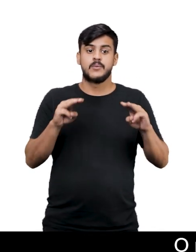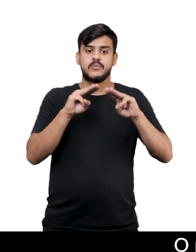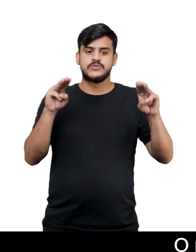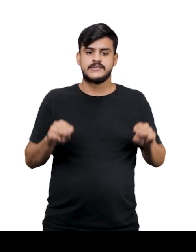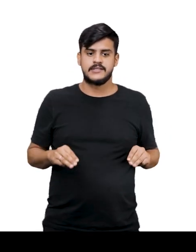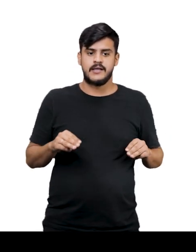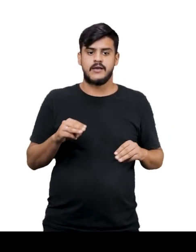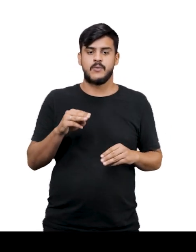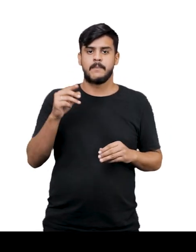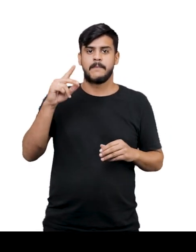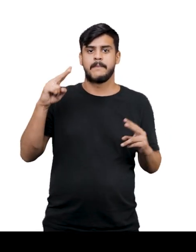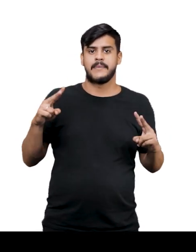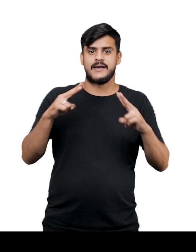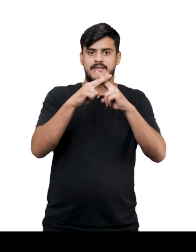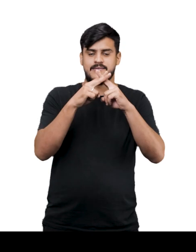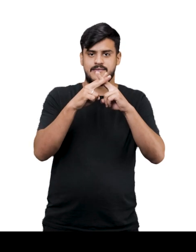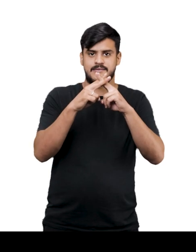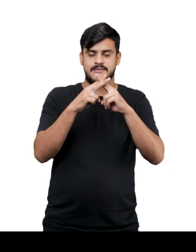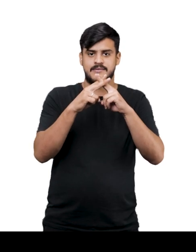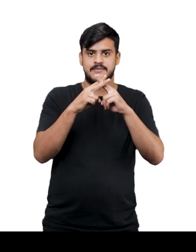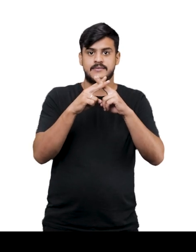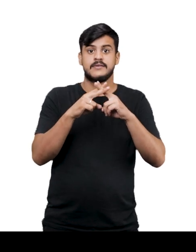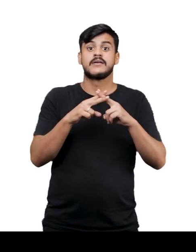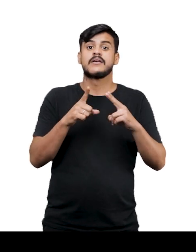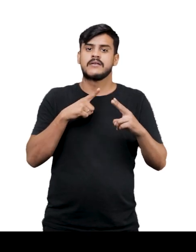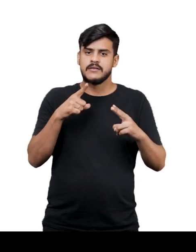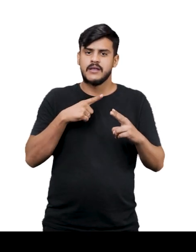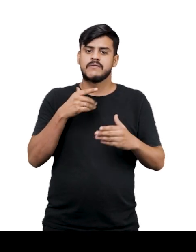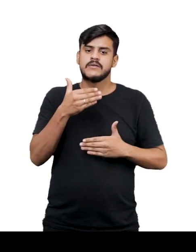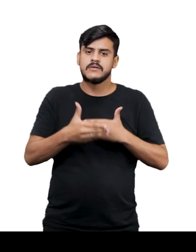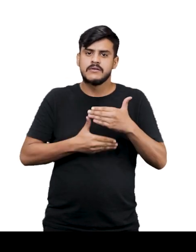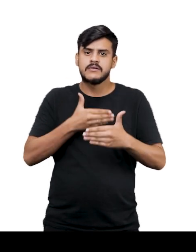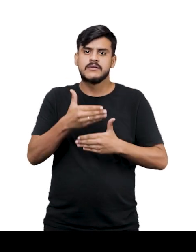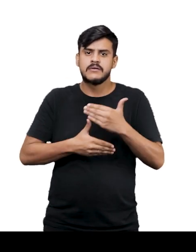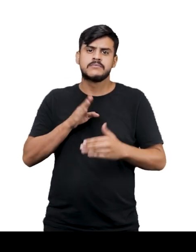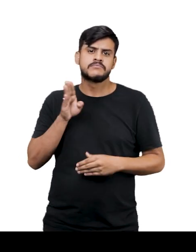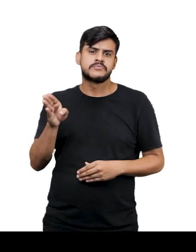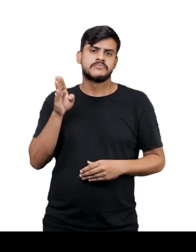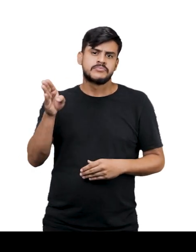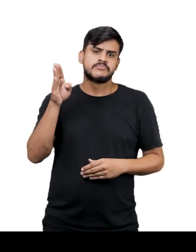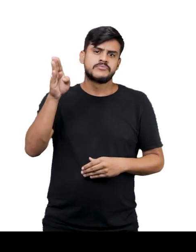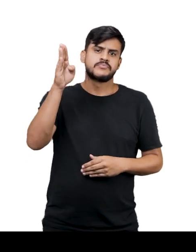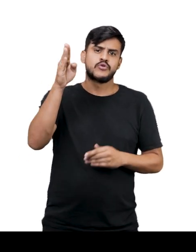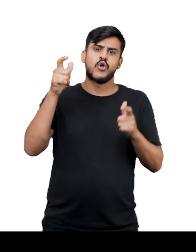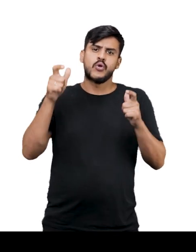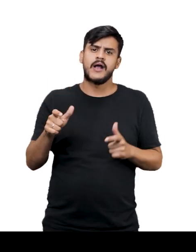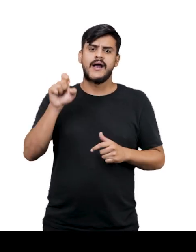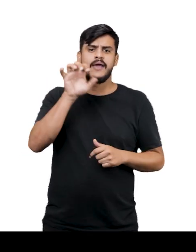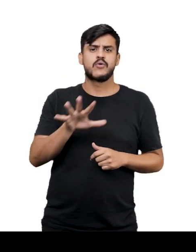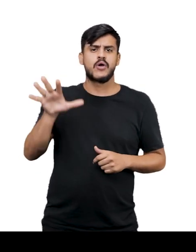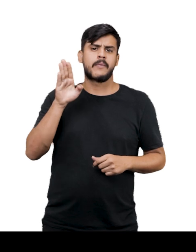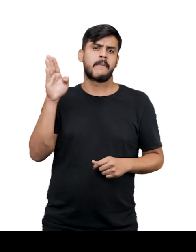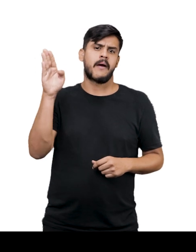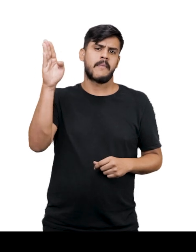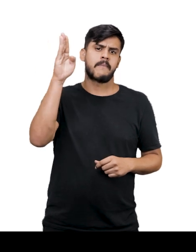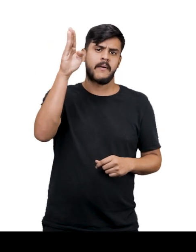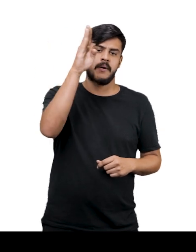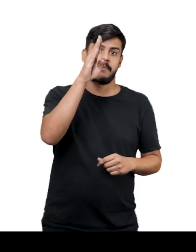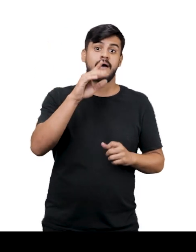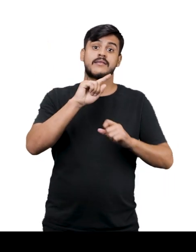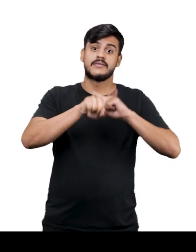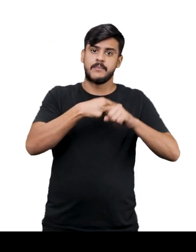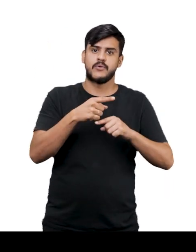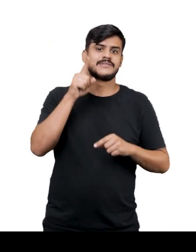do MASP no Musée de l'Orangerie, em Paris, etapa inicial de uma longa itinerância que passou por grandes